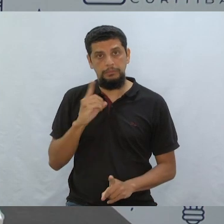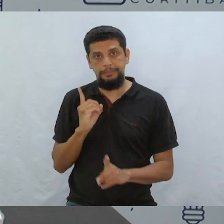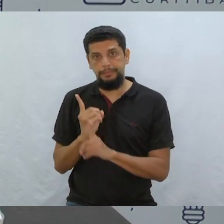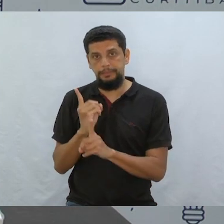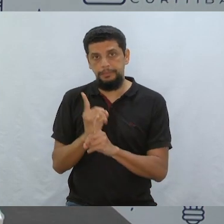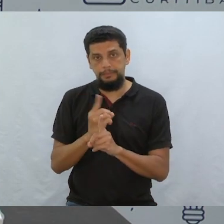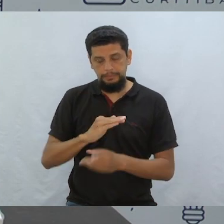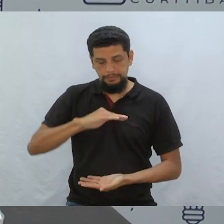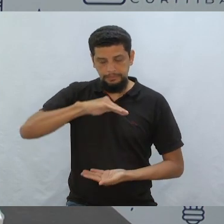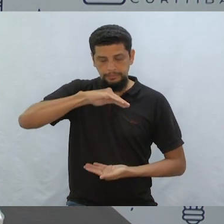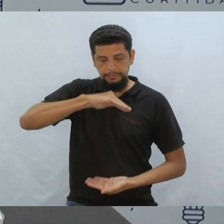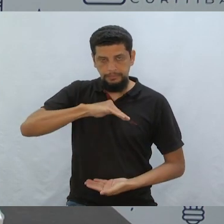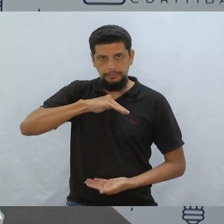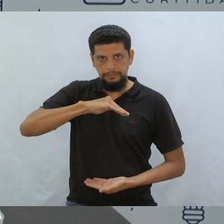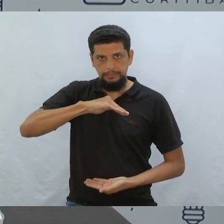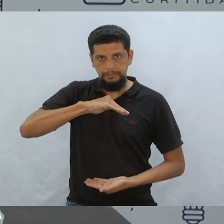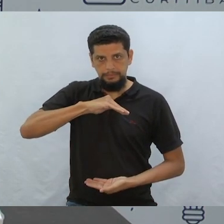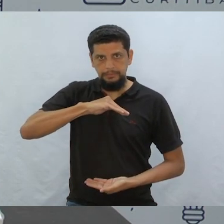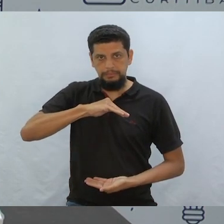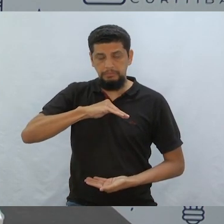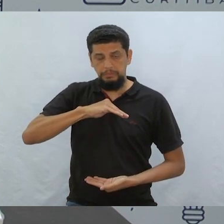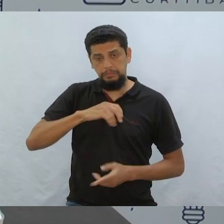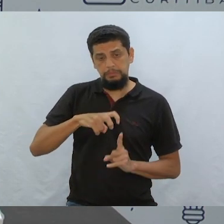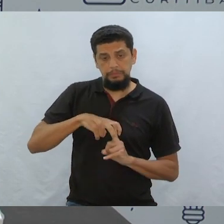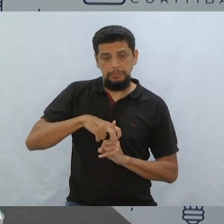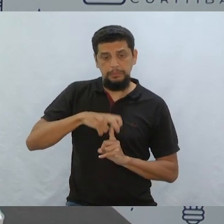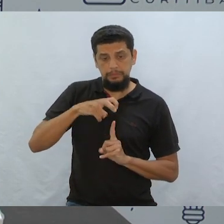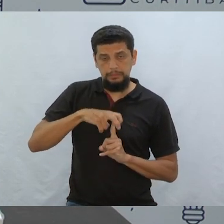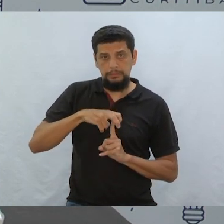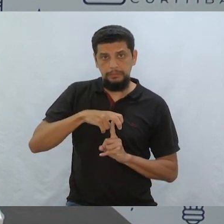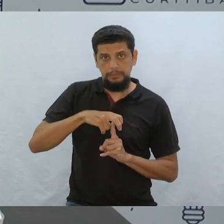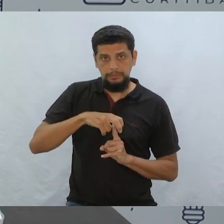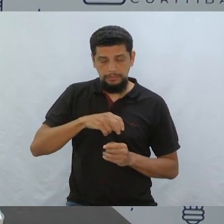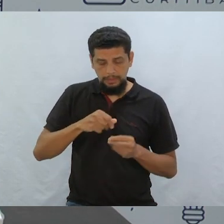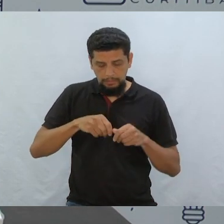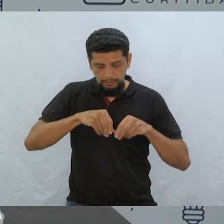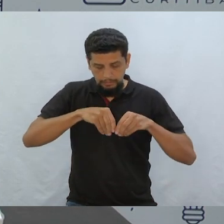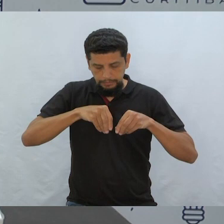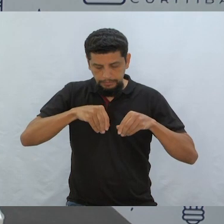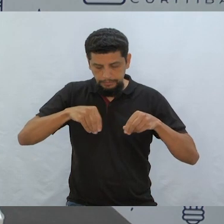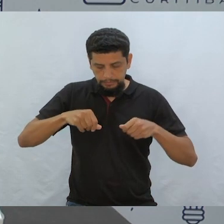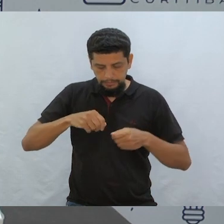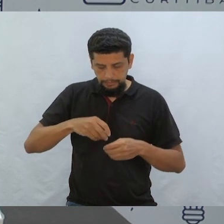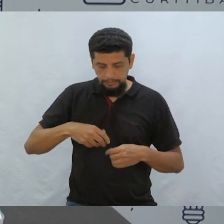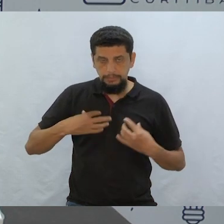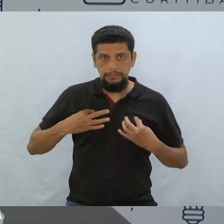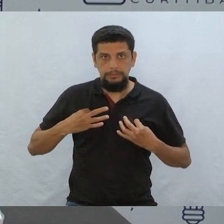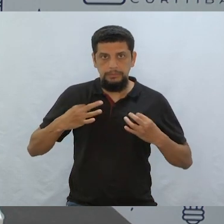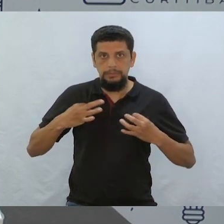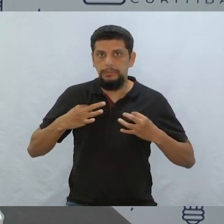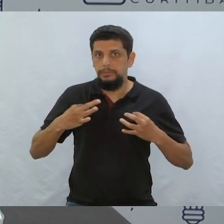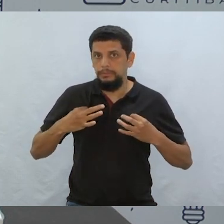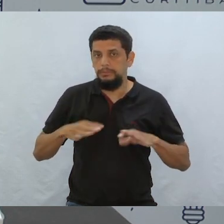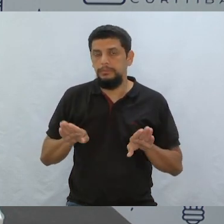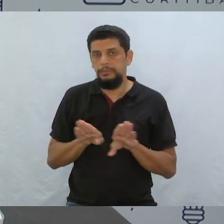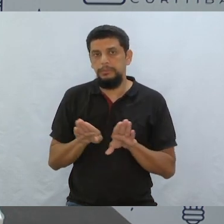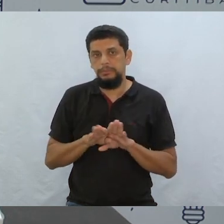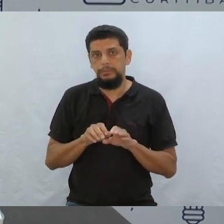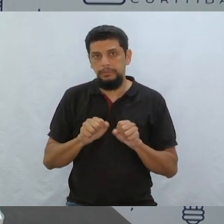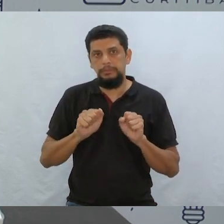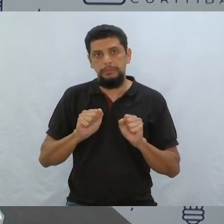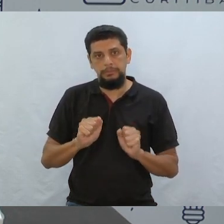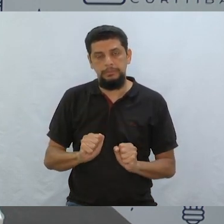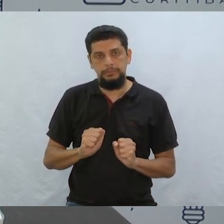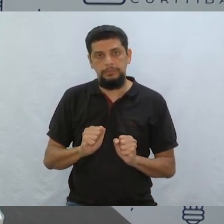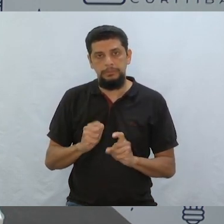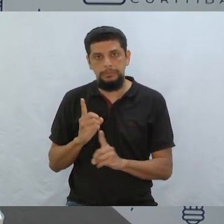uma embalagem, né, que também era uma embalagem de amaciante, né, de roupas, ou